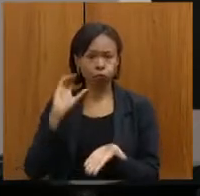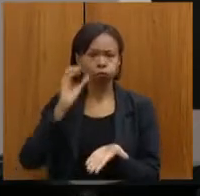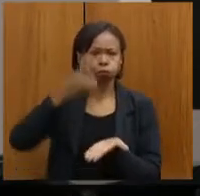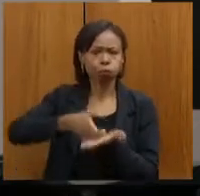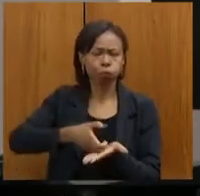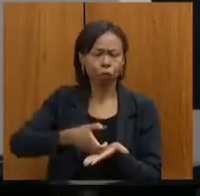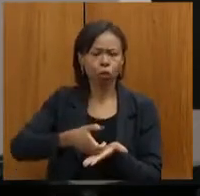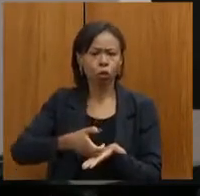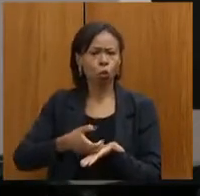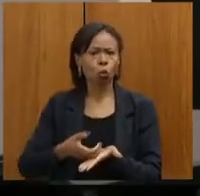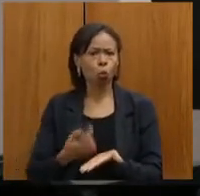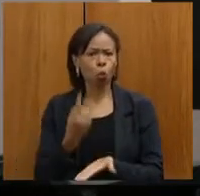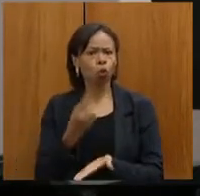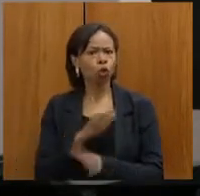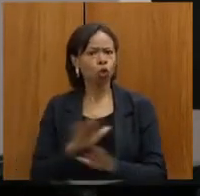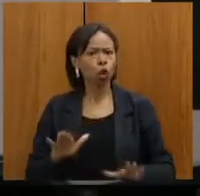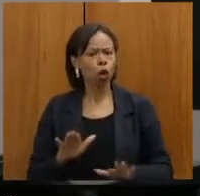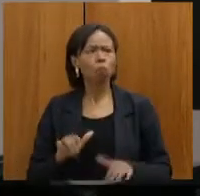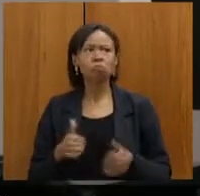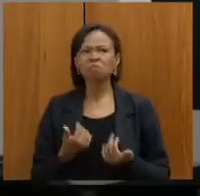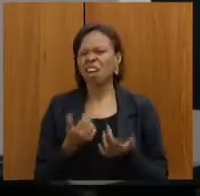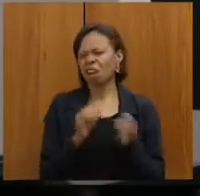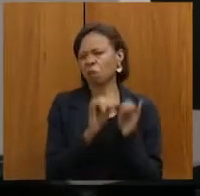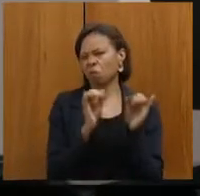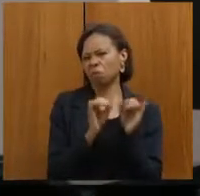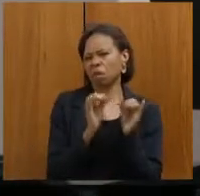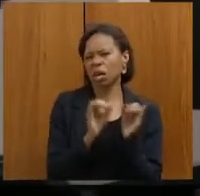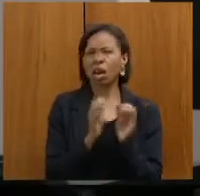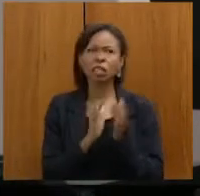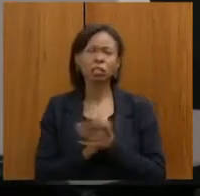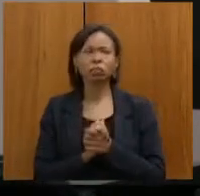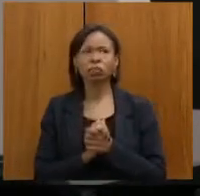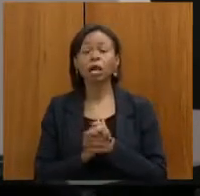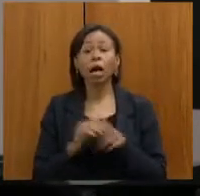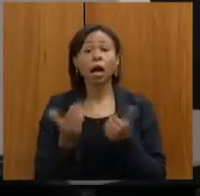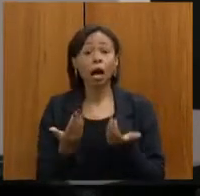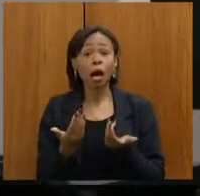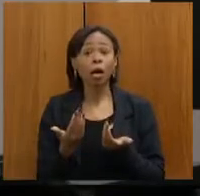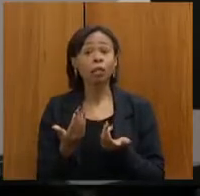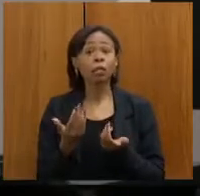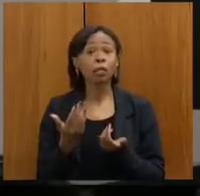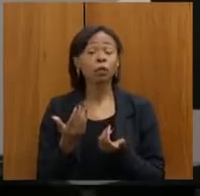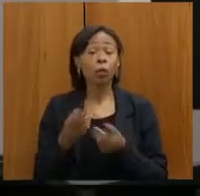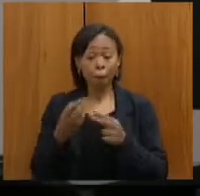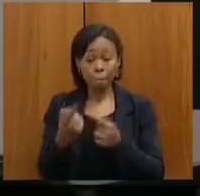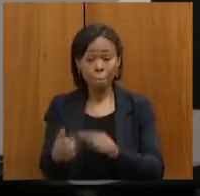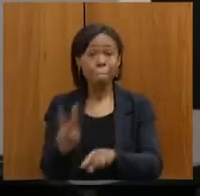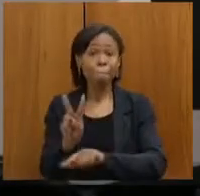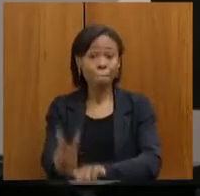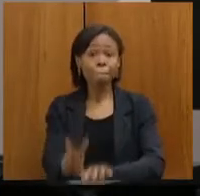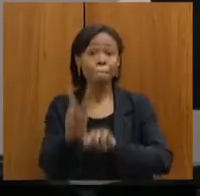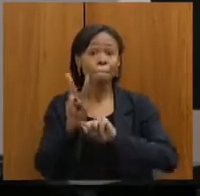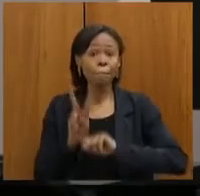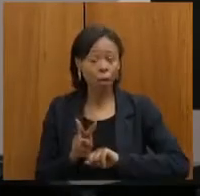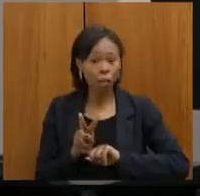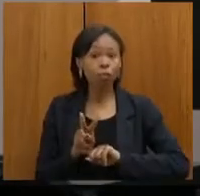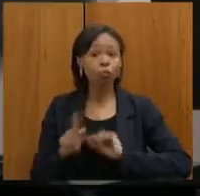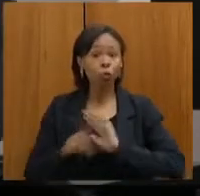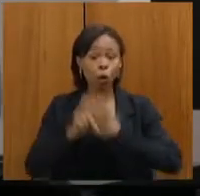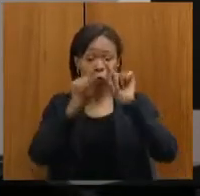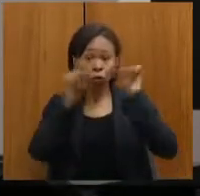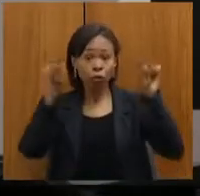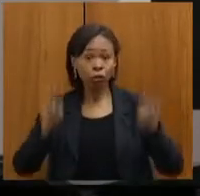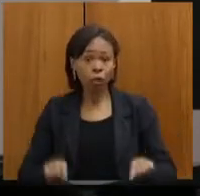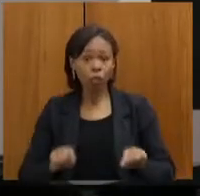bobagem tá repassando tá Resolveu a concessão dos empréstimos consignados limpou o nome dos Servidores